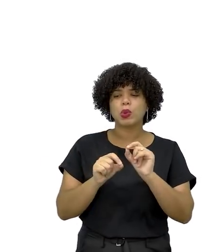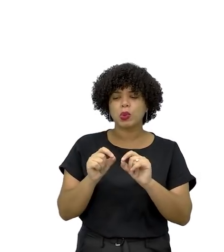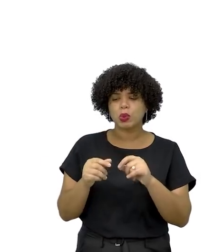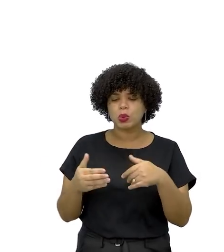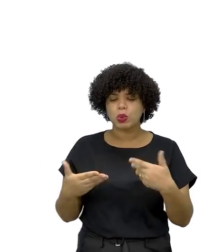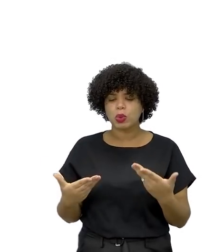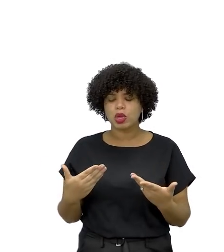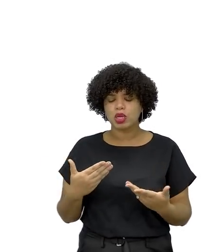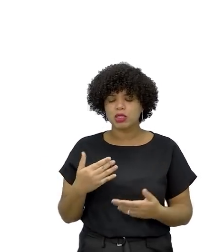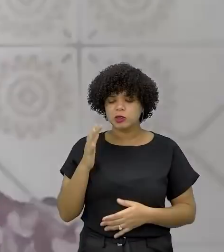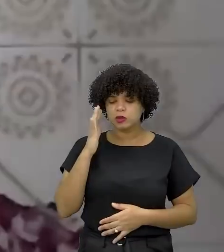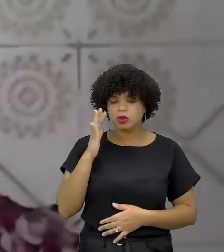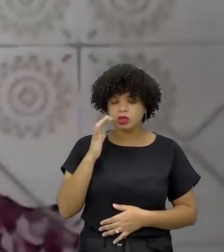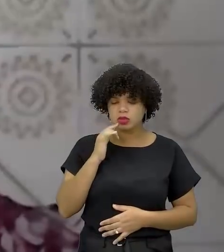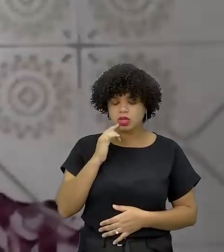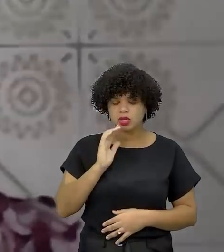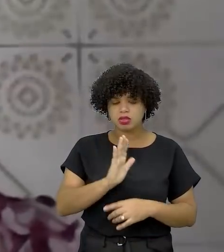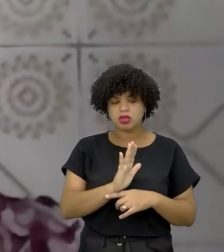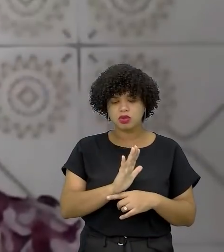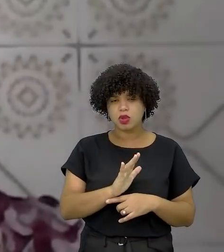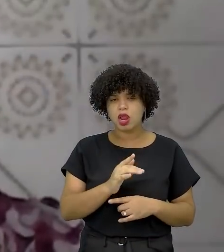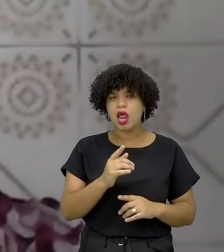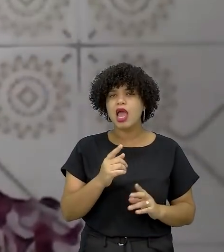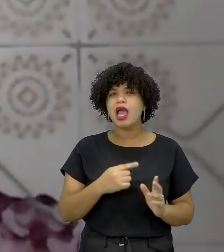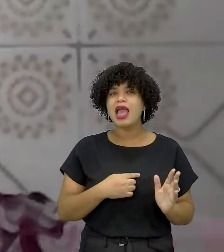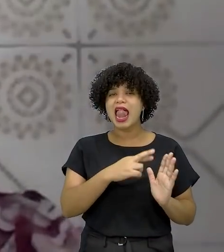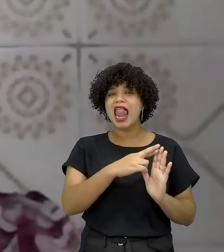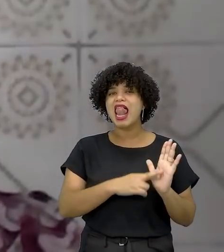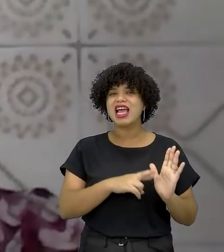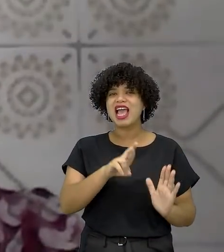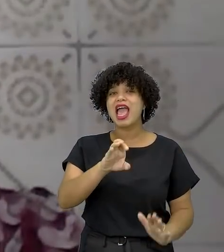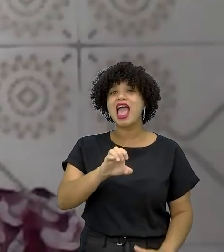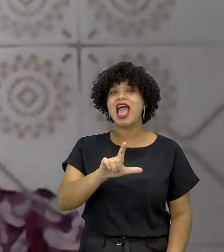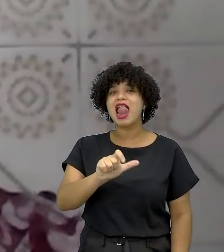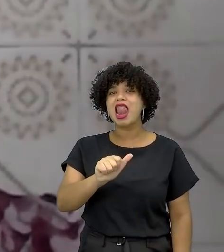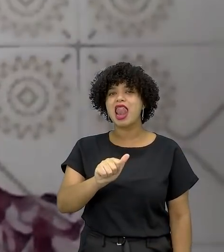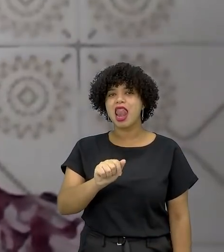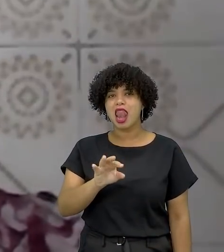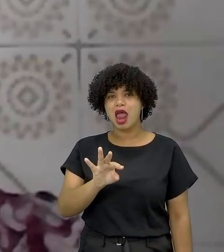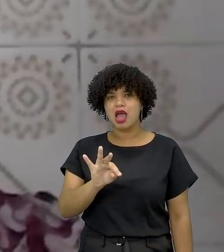posso escrever, né? Relatórios, né, como eu posso inferir,